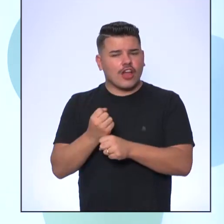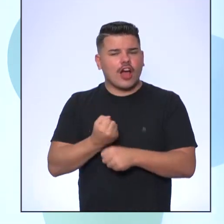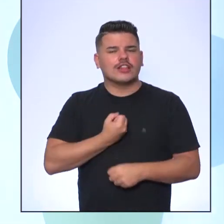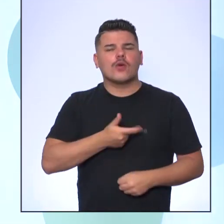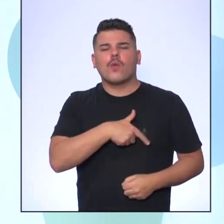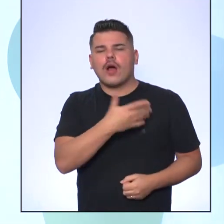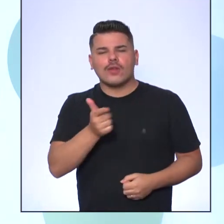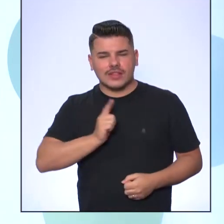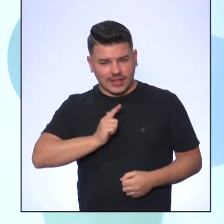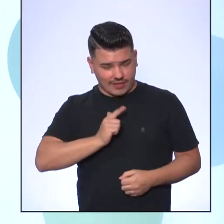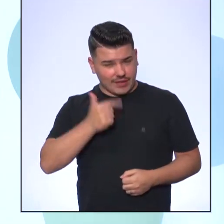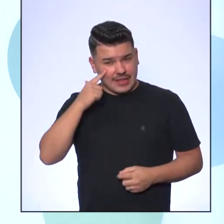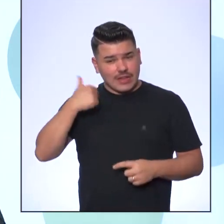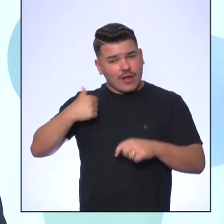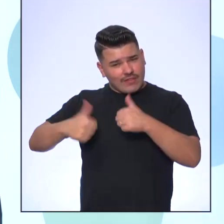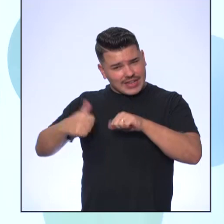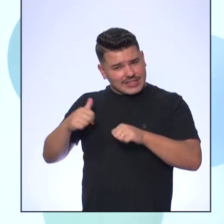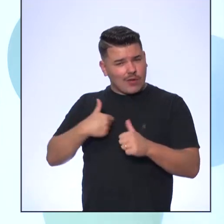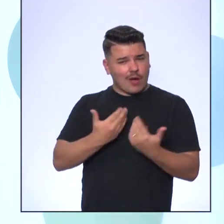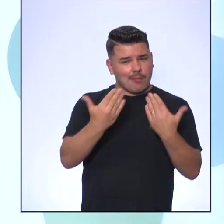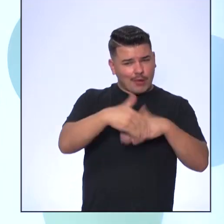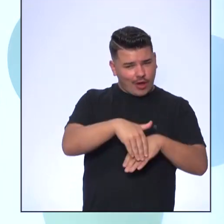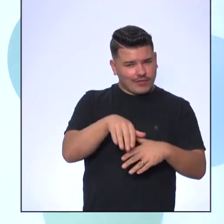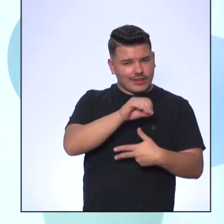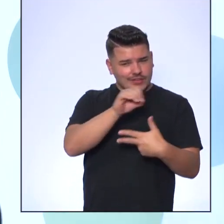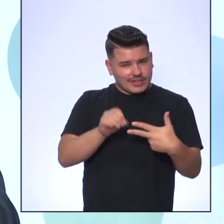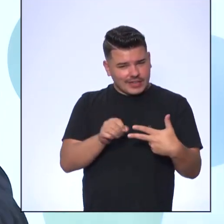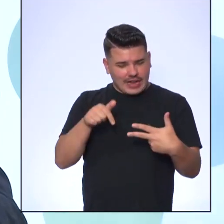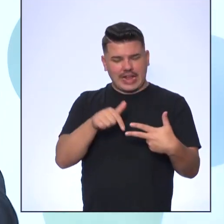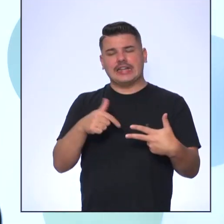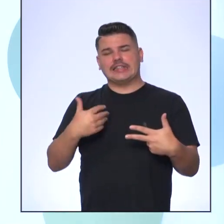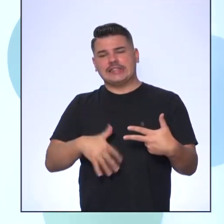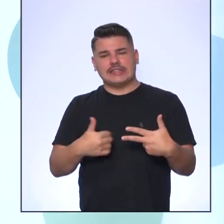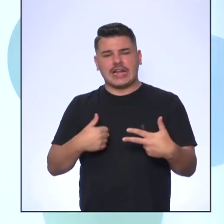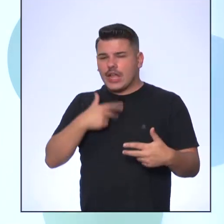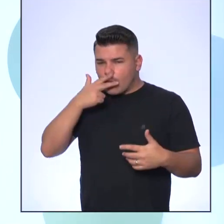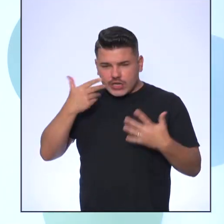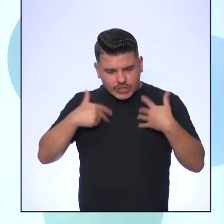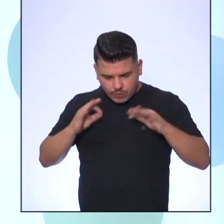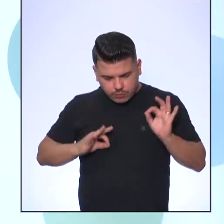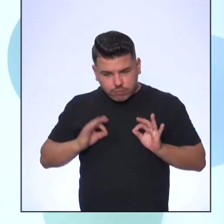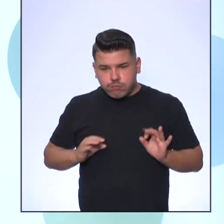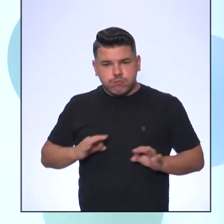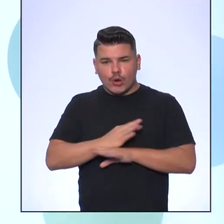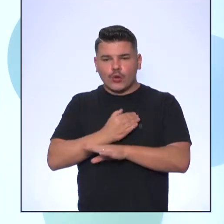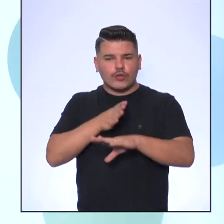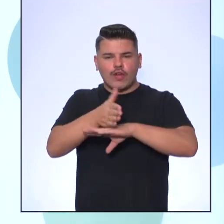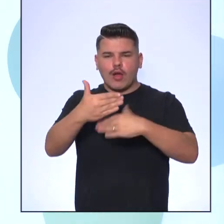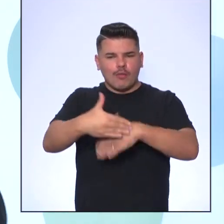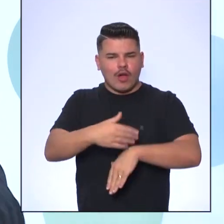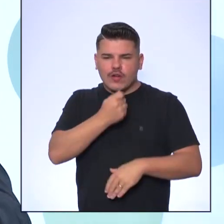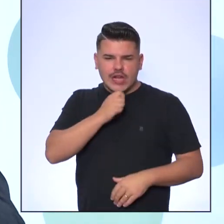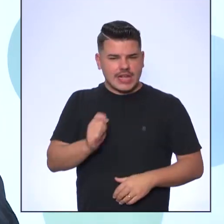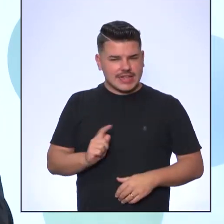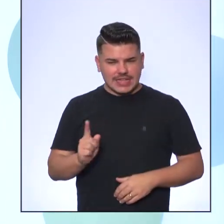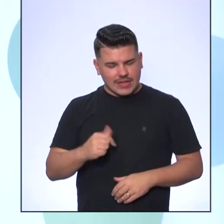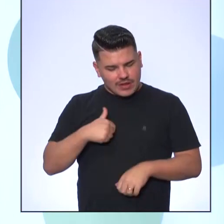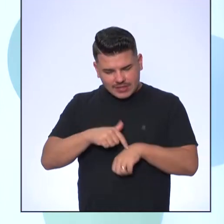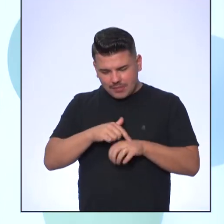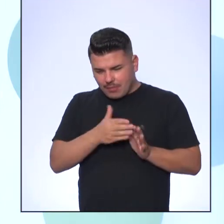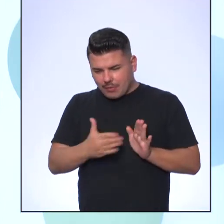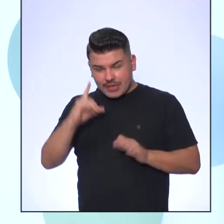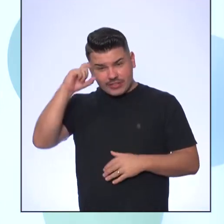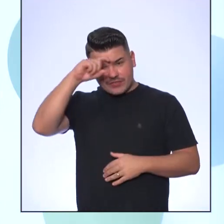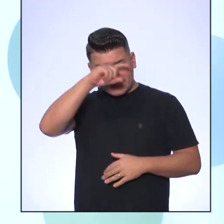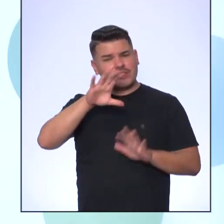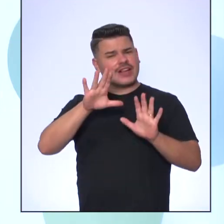aquela avaliação que é o coringa. Ah, mas eu não consegui, eu não estou preparado esse ano, né? Para mim está um momento difícil.